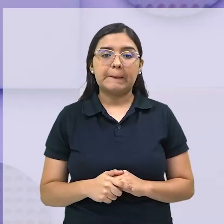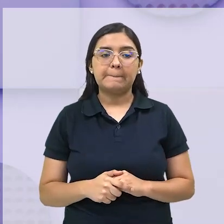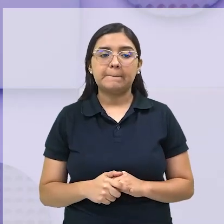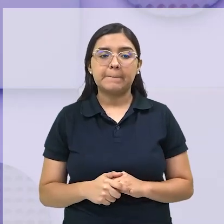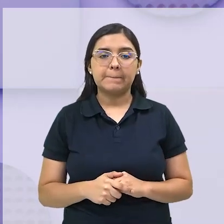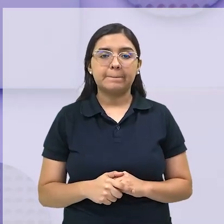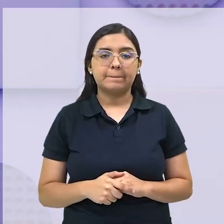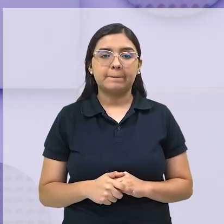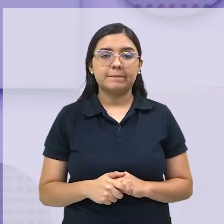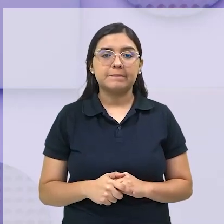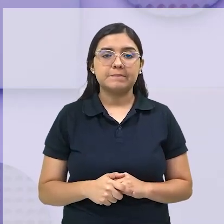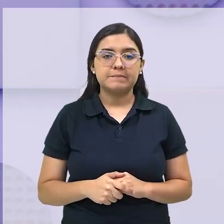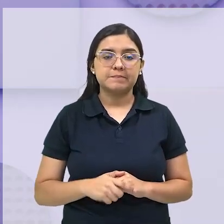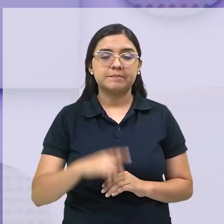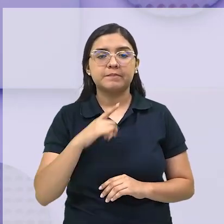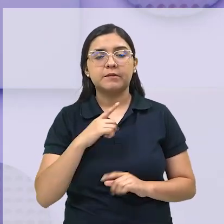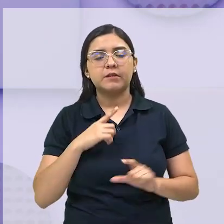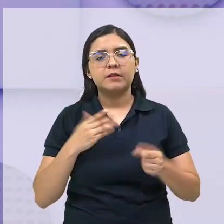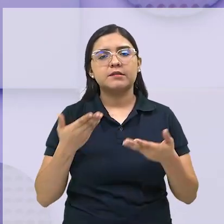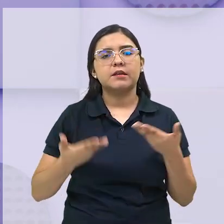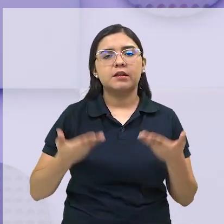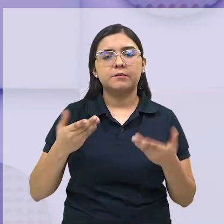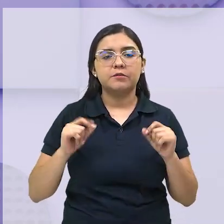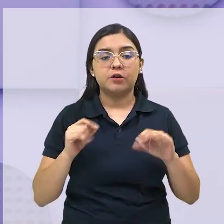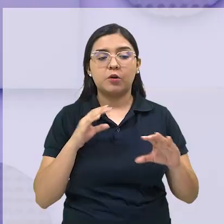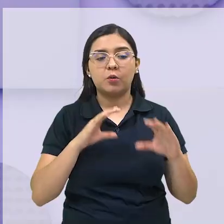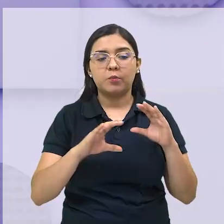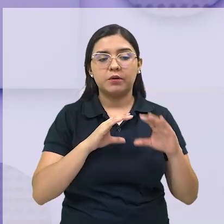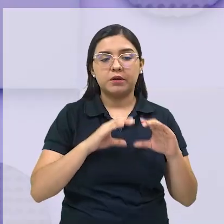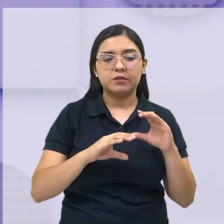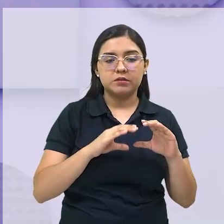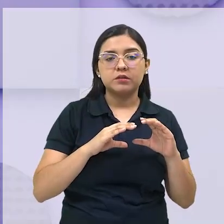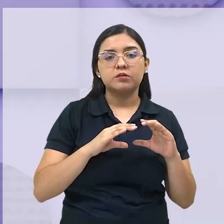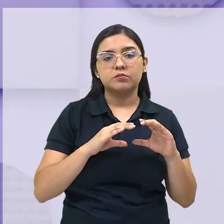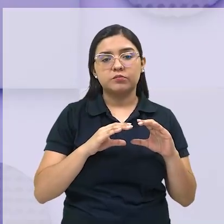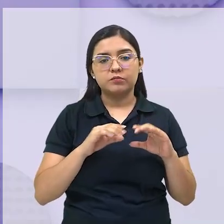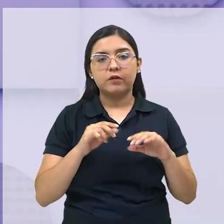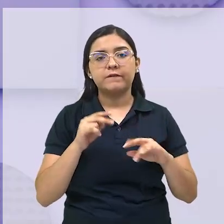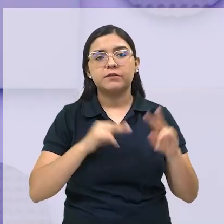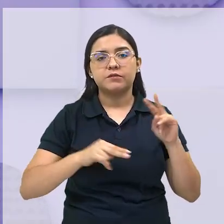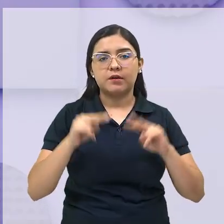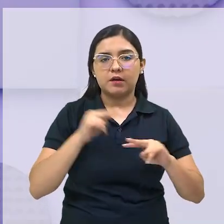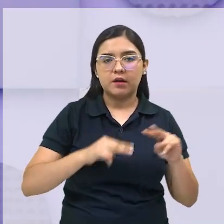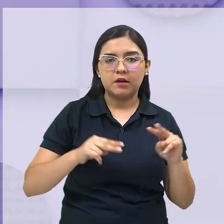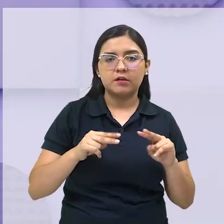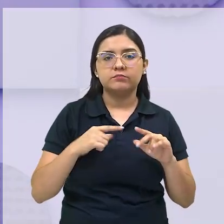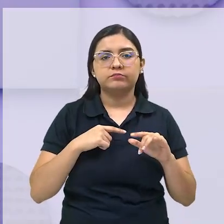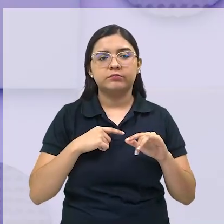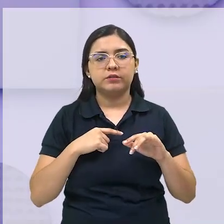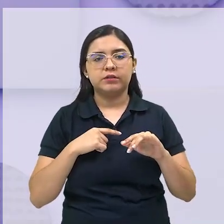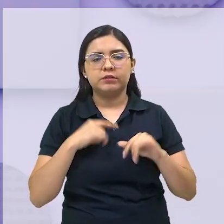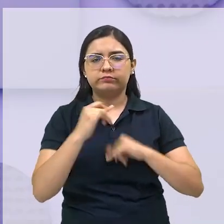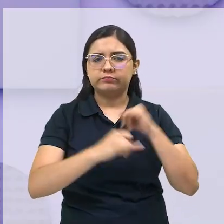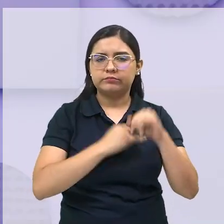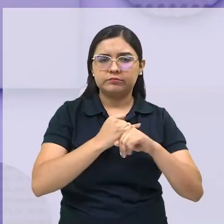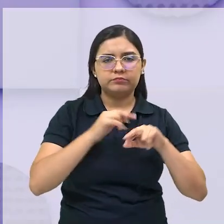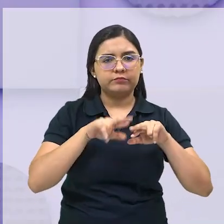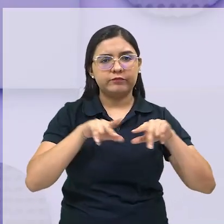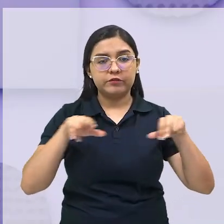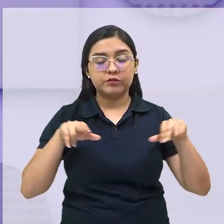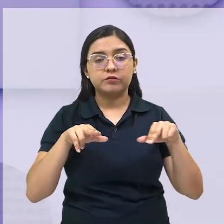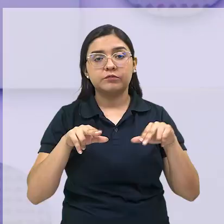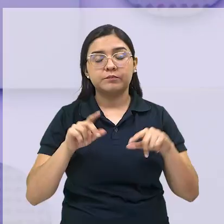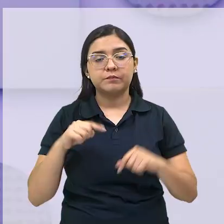a dimensão de equilibrarmos a comunicação visual, mídias, para